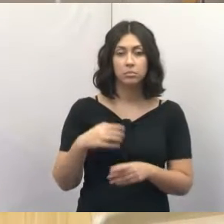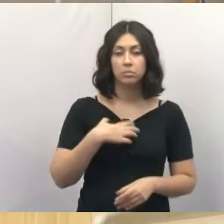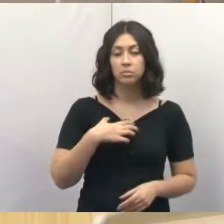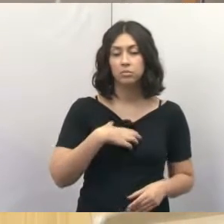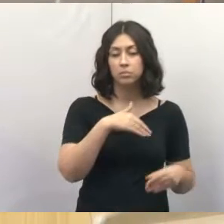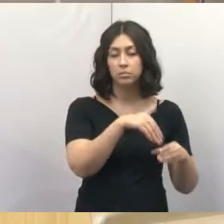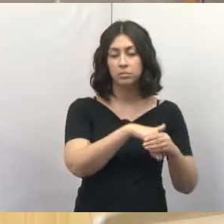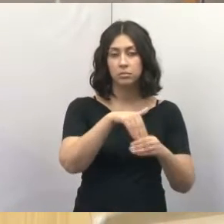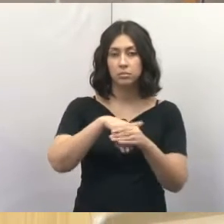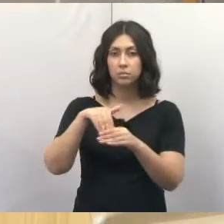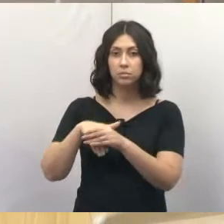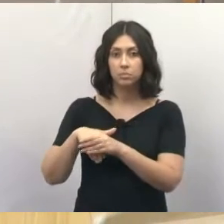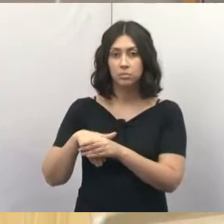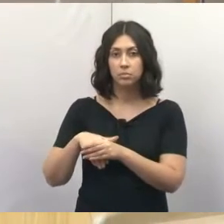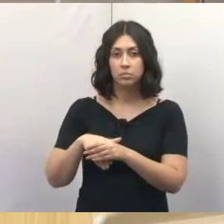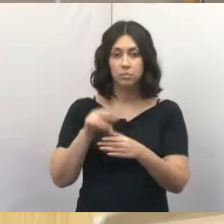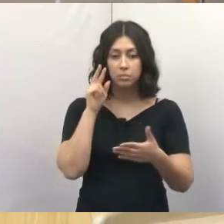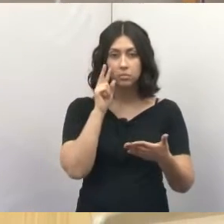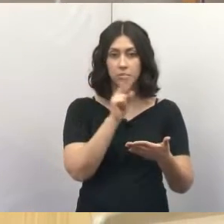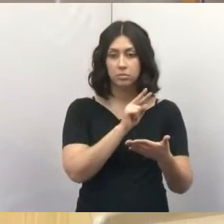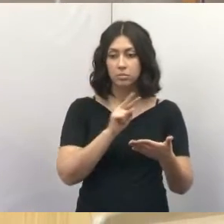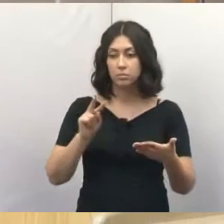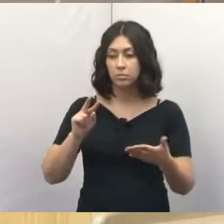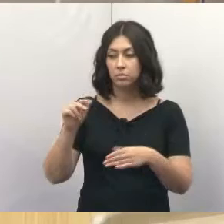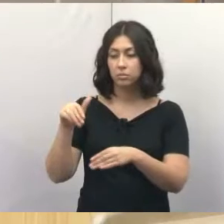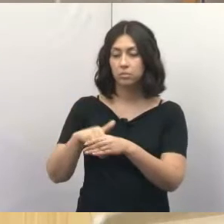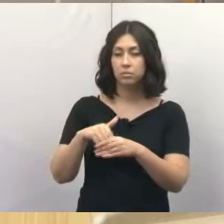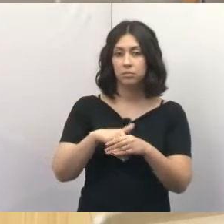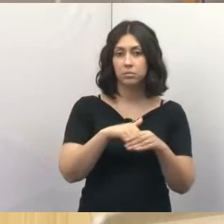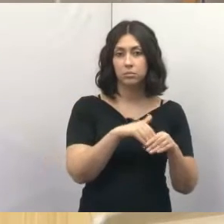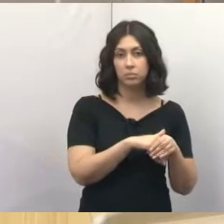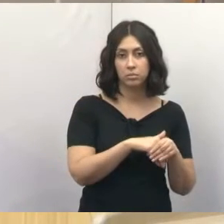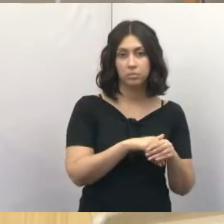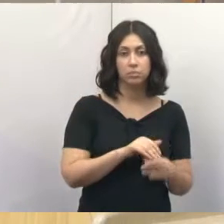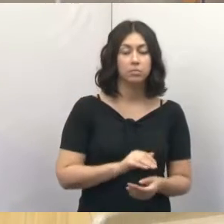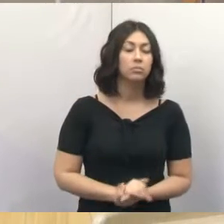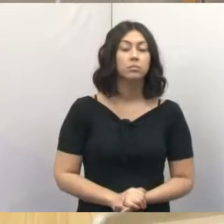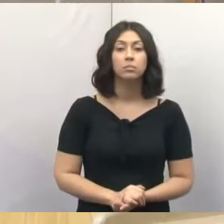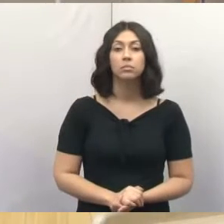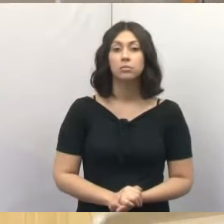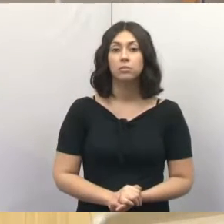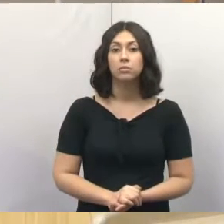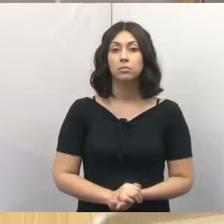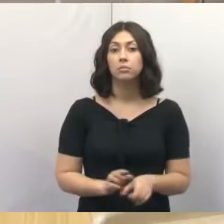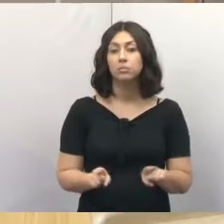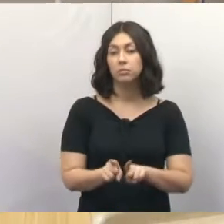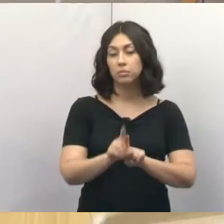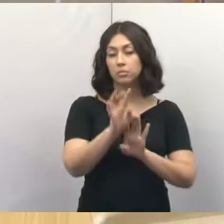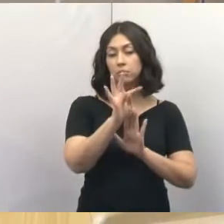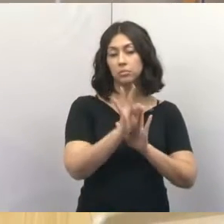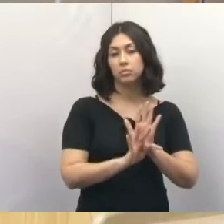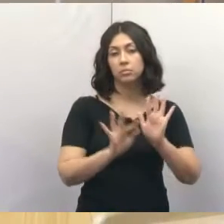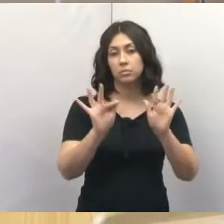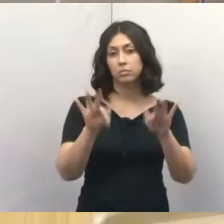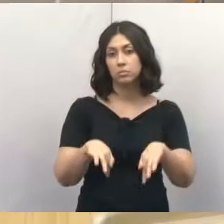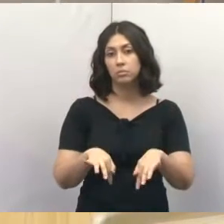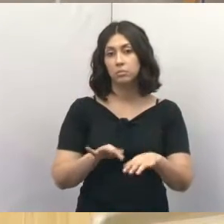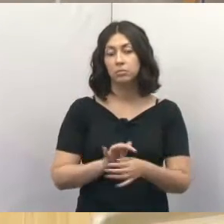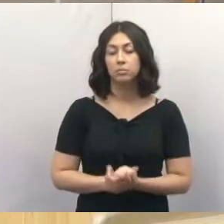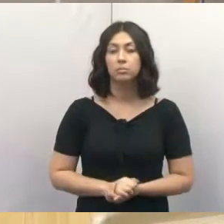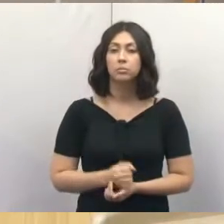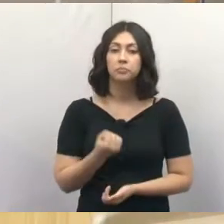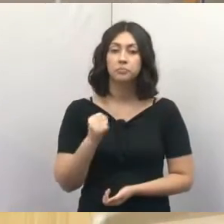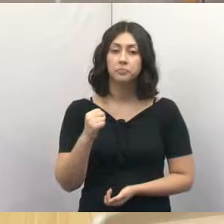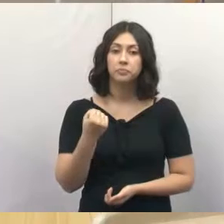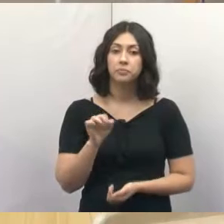votação, seção 5 da verificação de votação, capítulo 4 da redação final, título